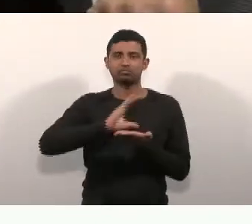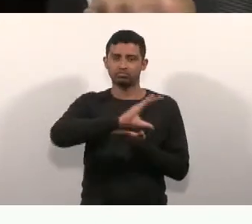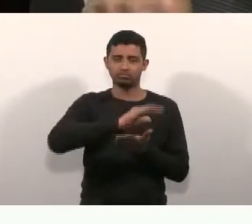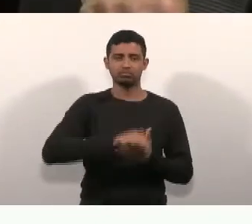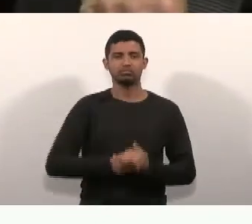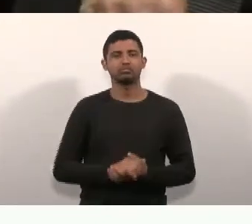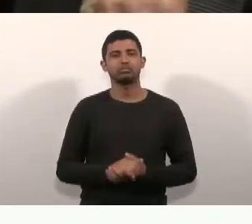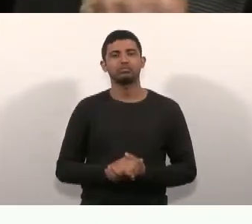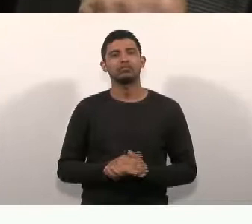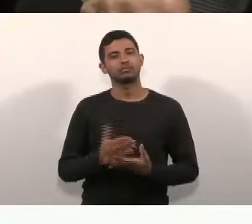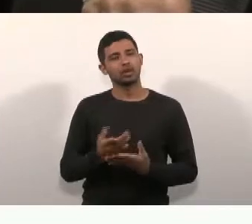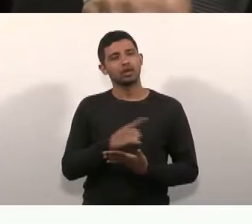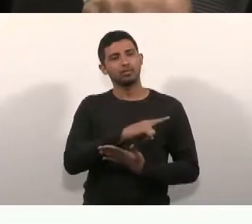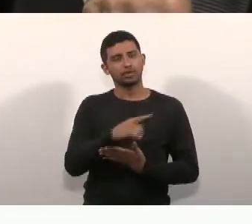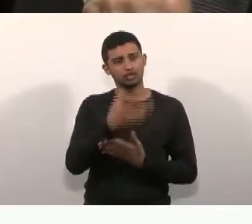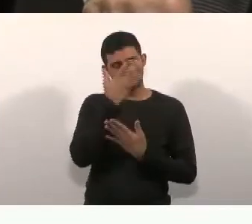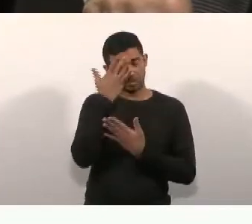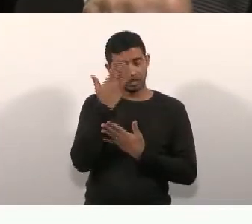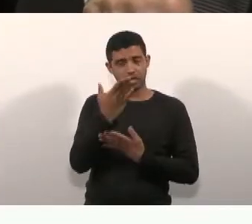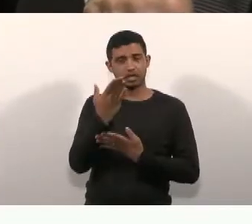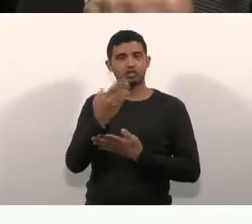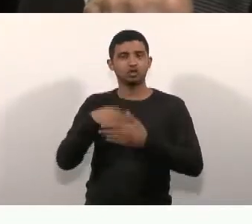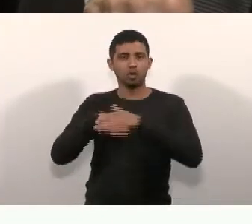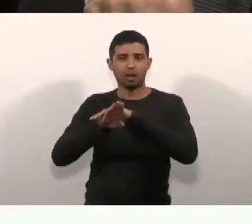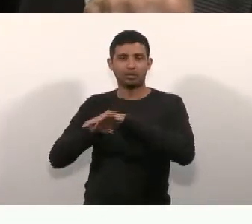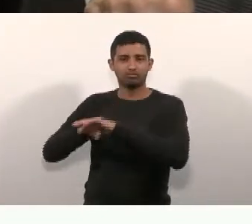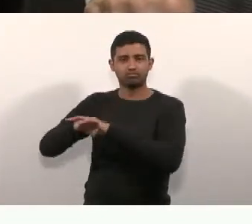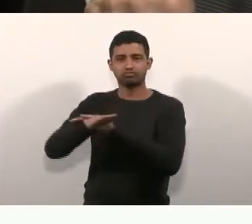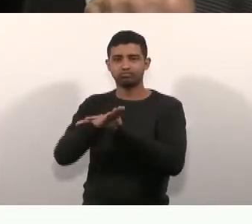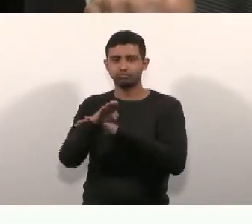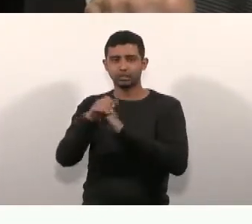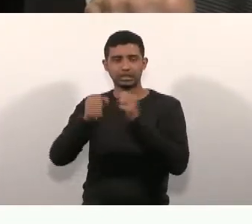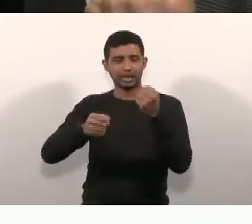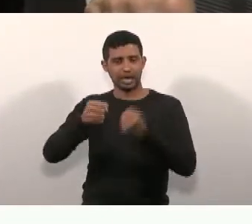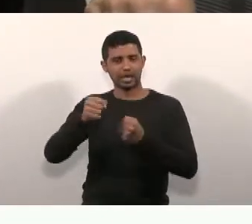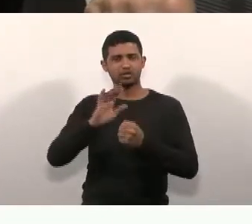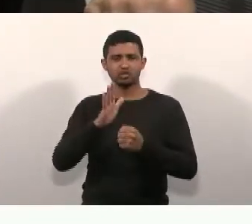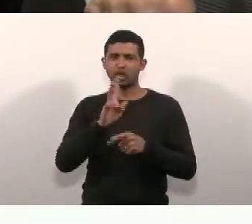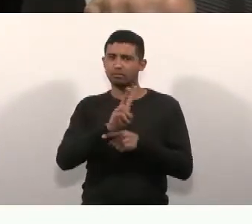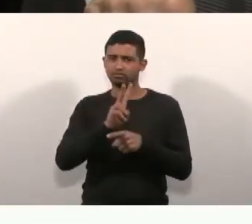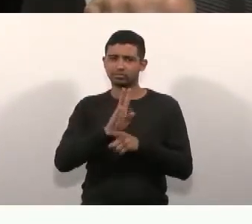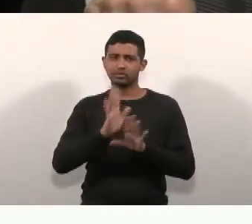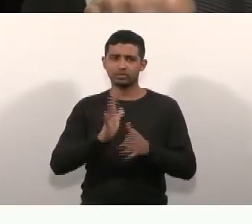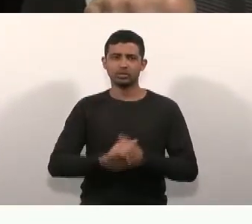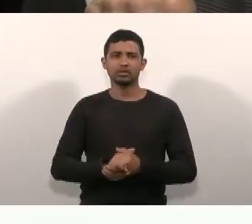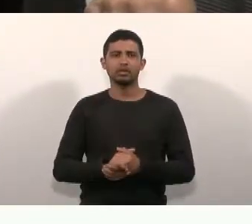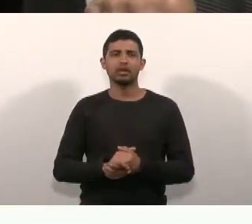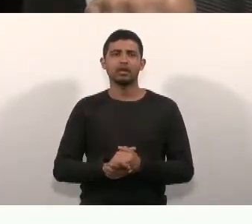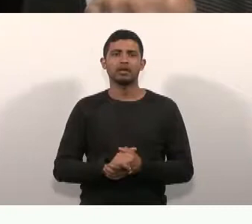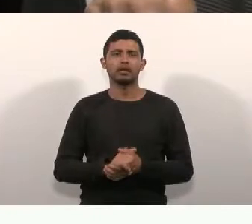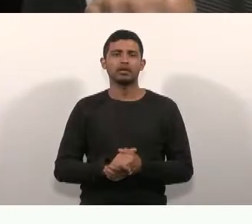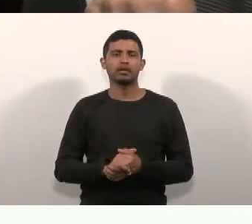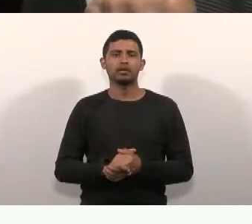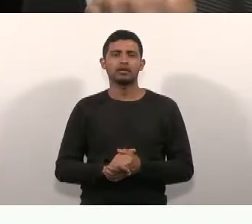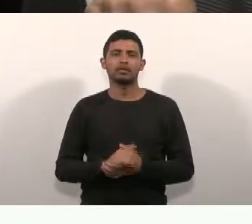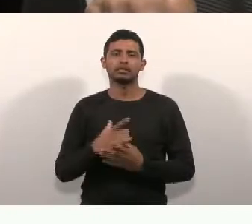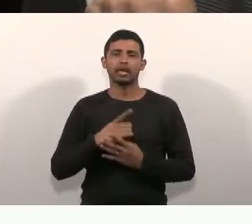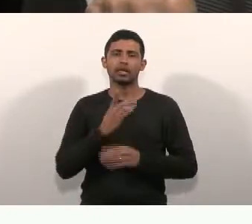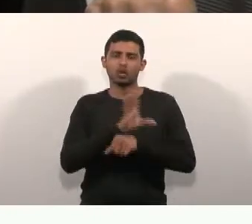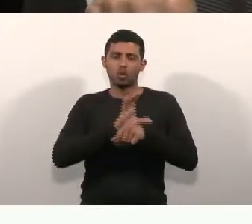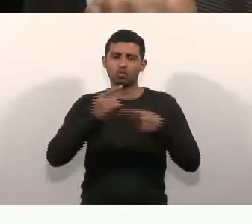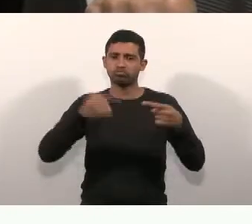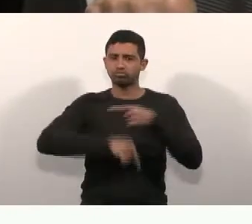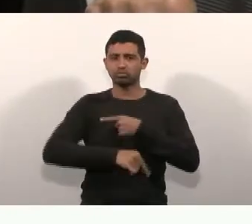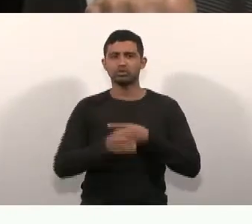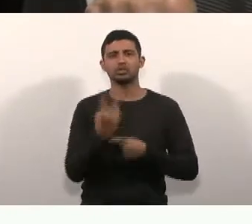consumidores já estão amparados para eventuais danos em seus veículos. Considerando o exposto acima, 1. Inconstitucionalidade.